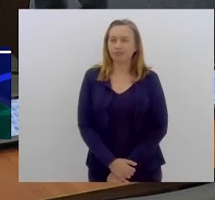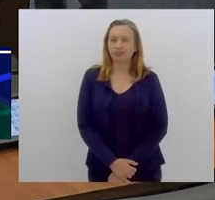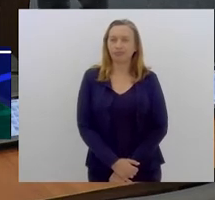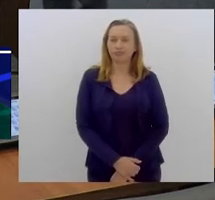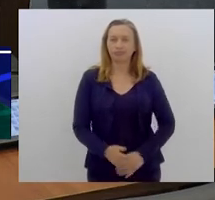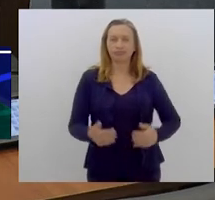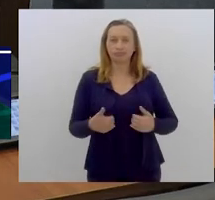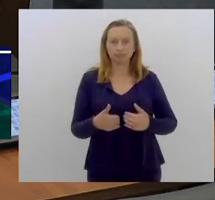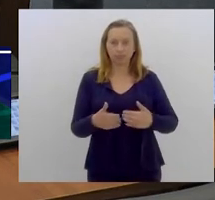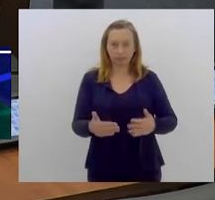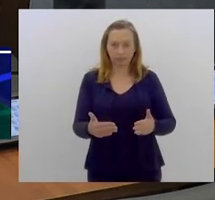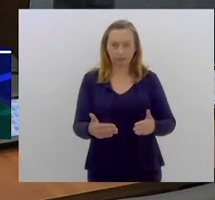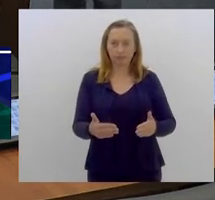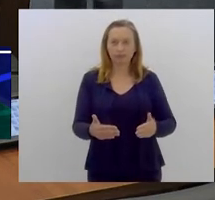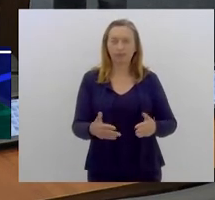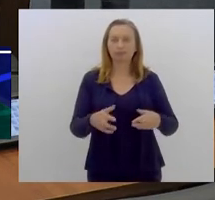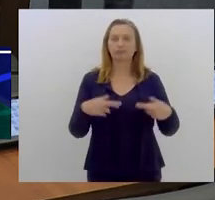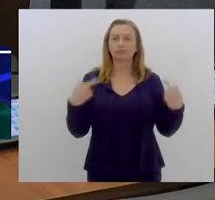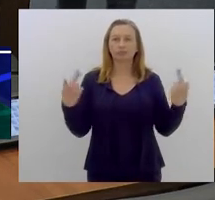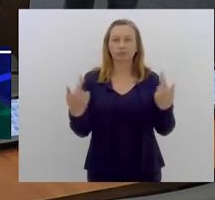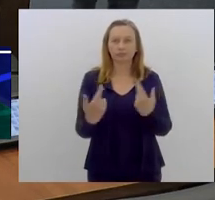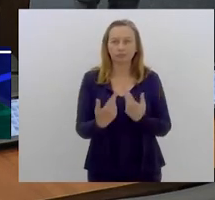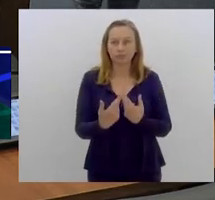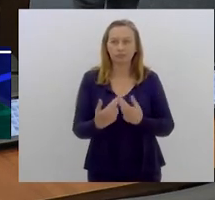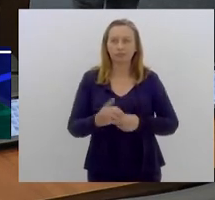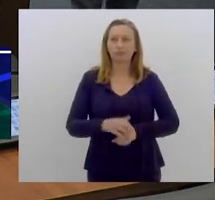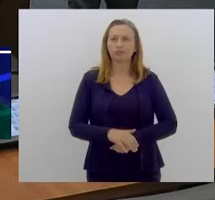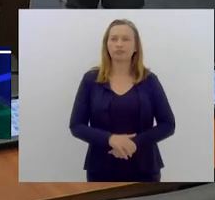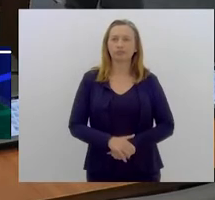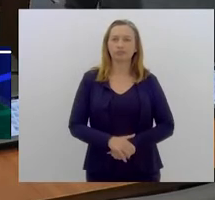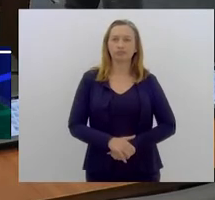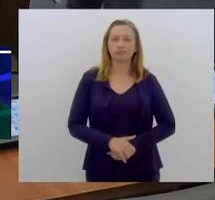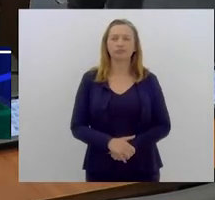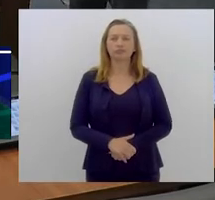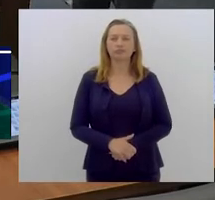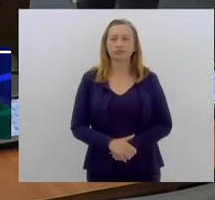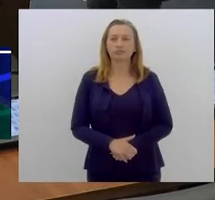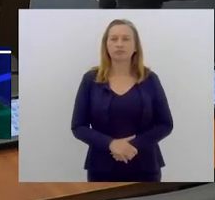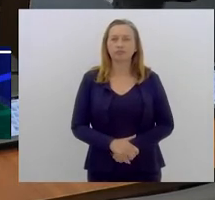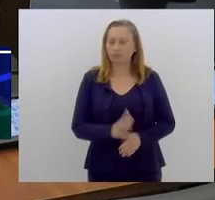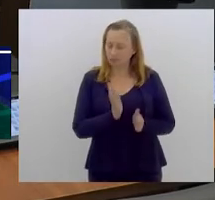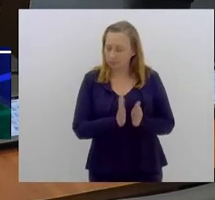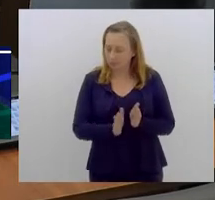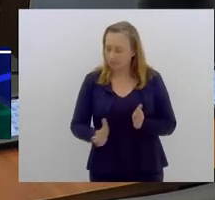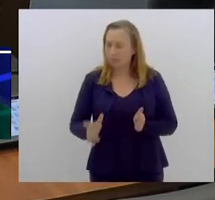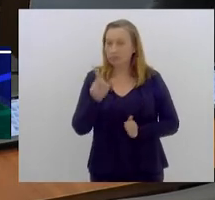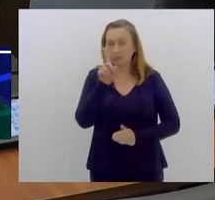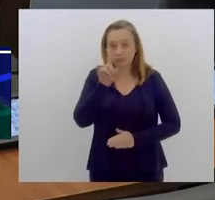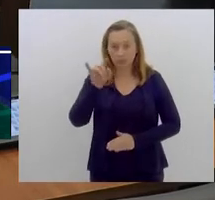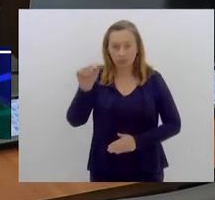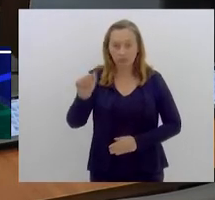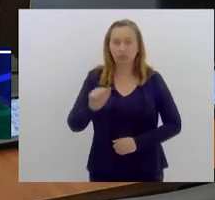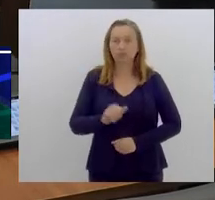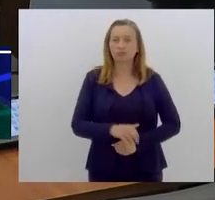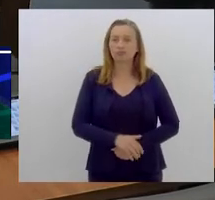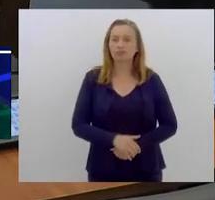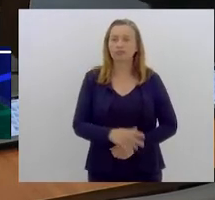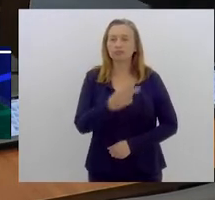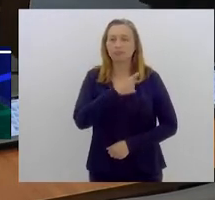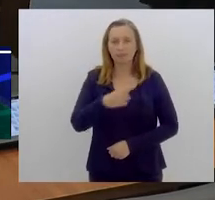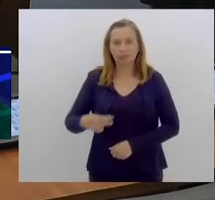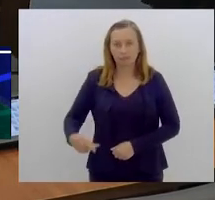Está reaberta a sessão. Passa-se a ordem do dia.